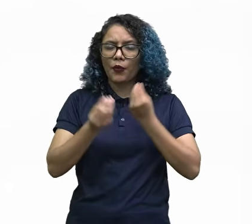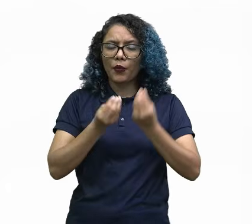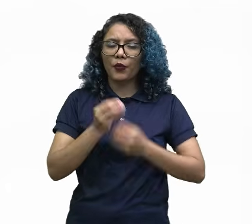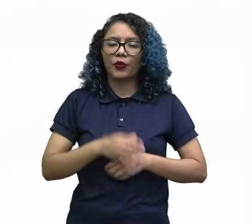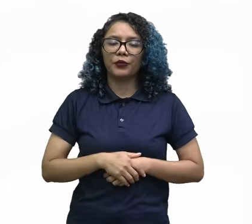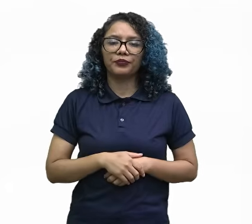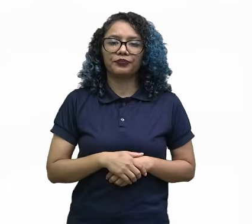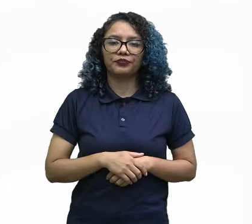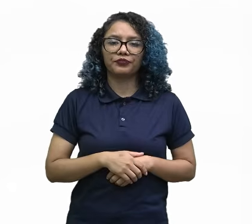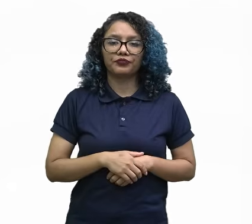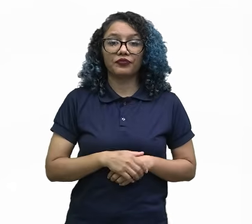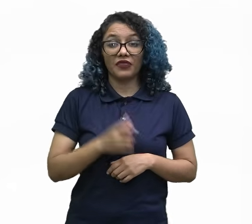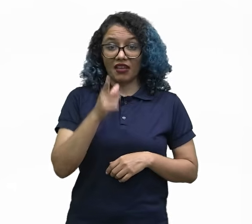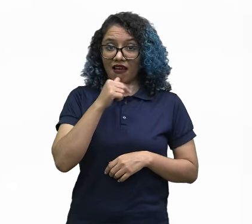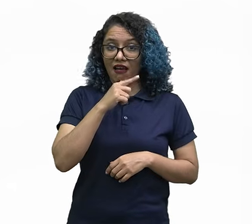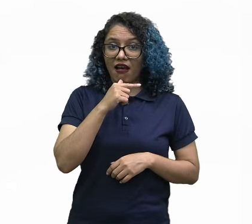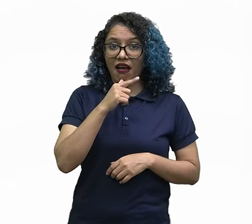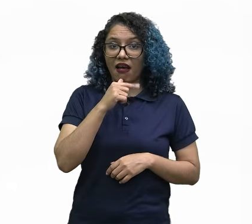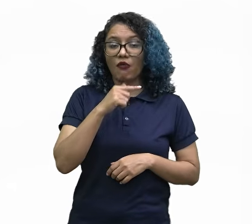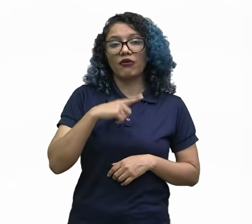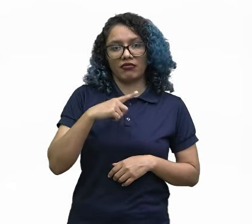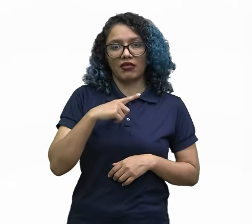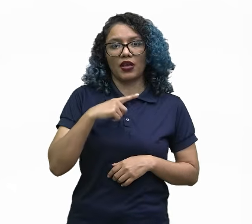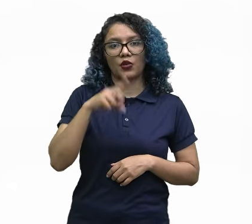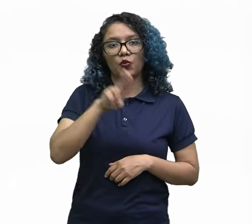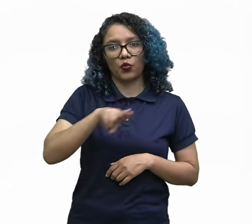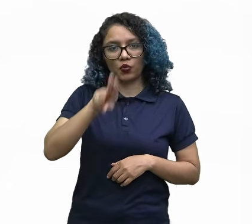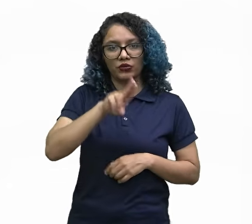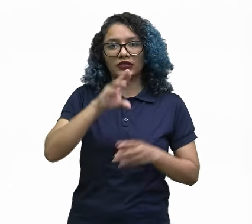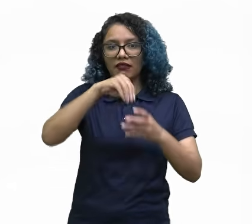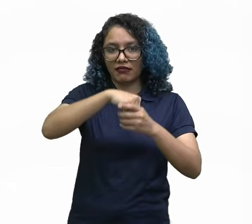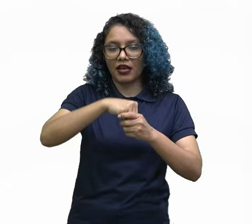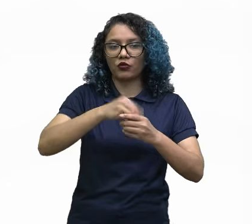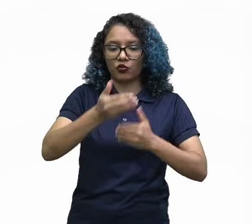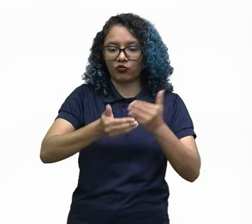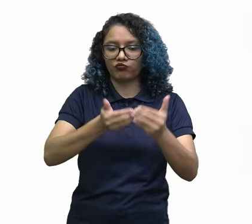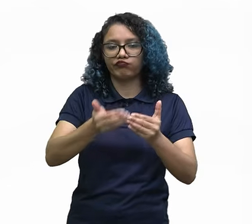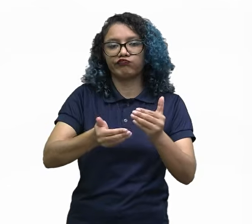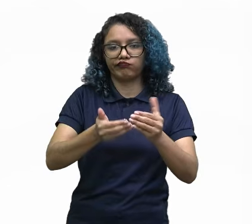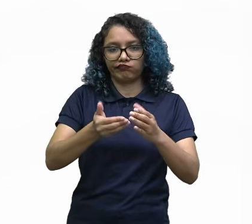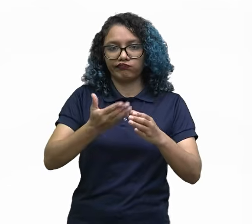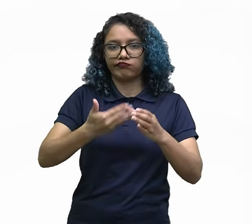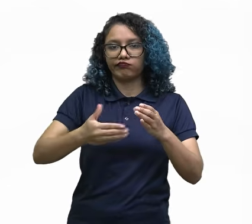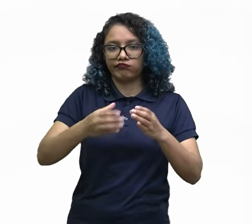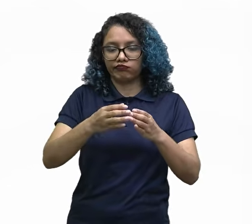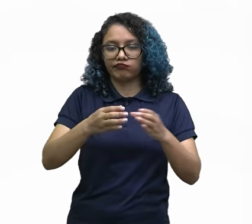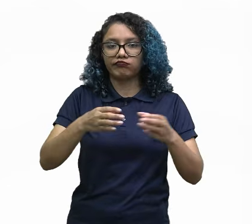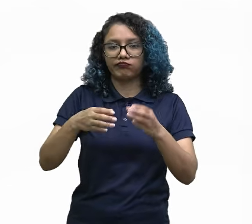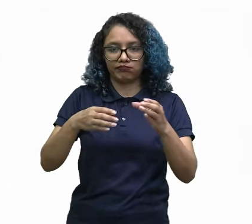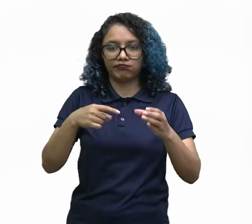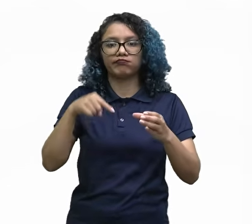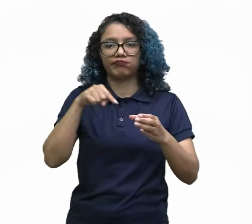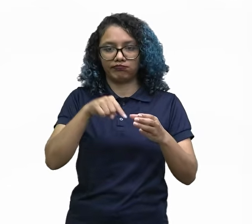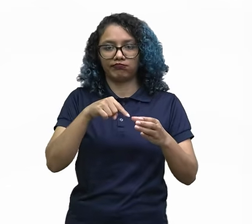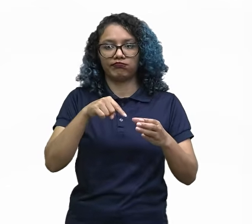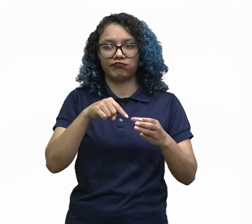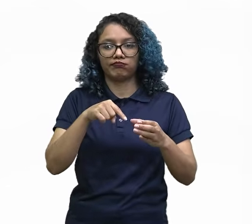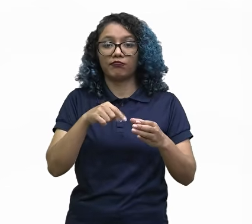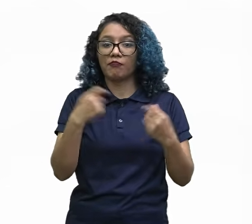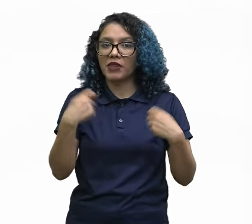caso, tem a água, tá? Esse processo de eletrólise acontece apenas na presença de água.